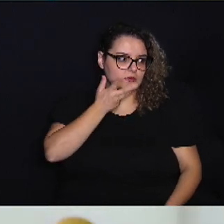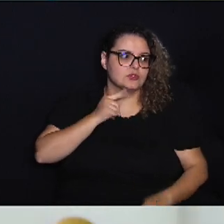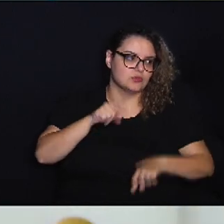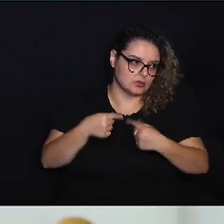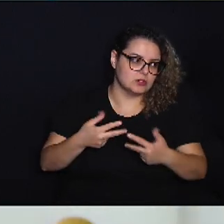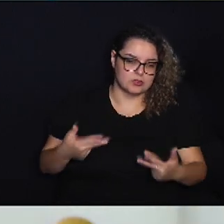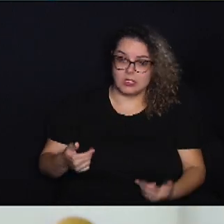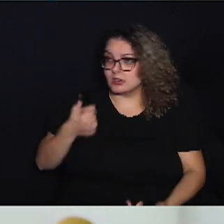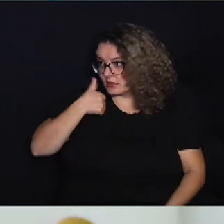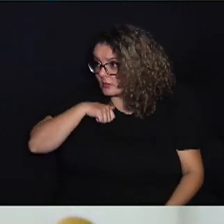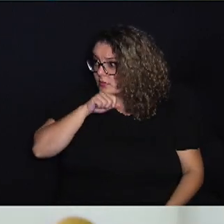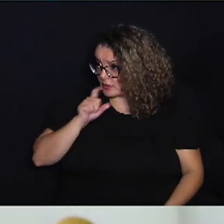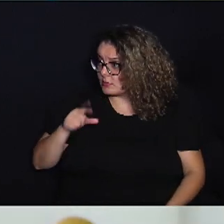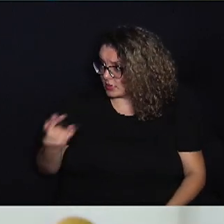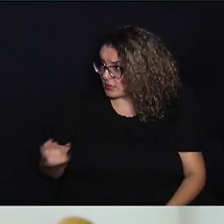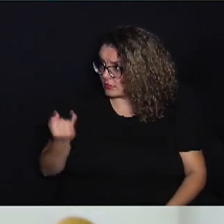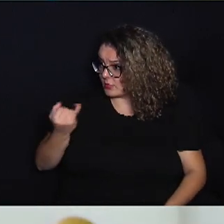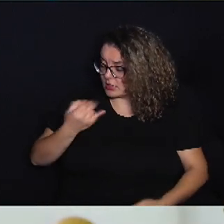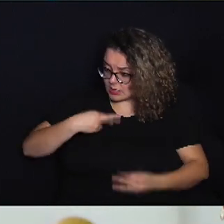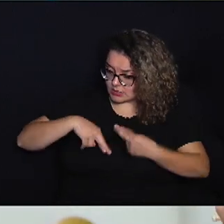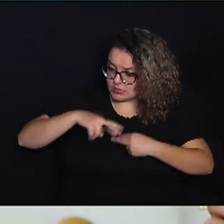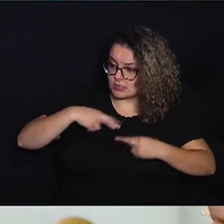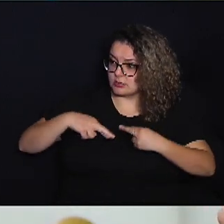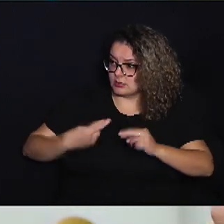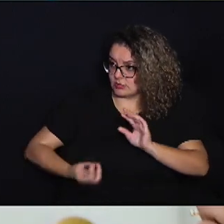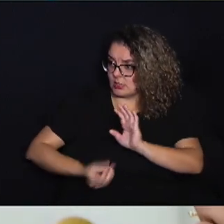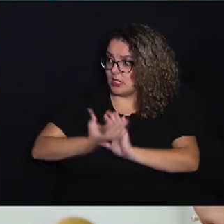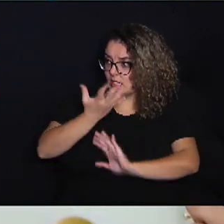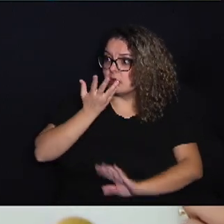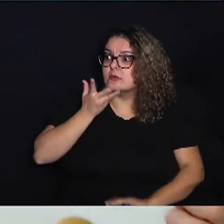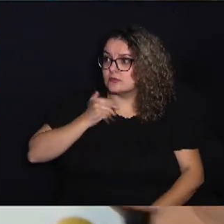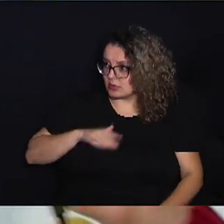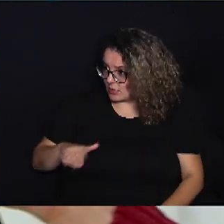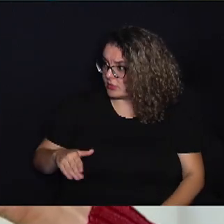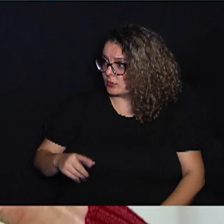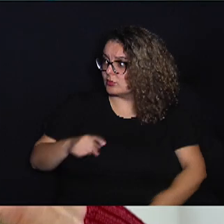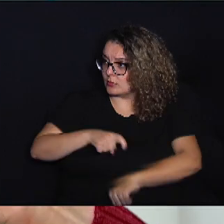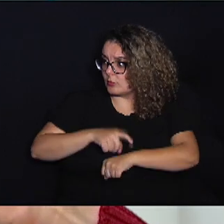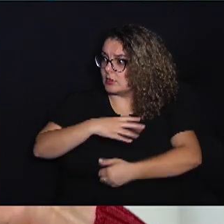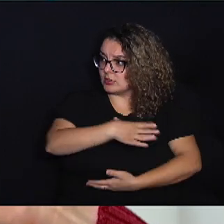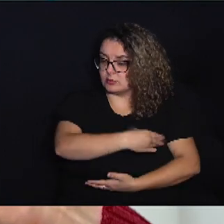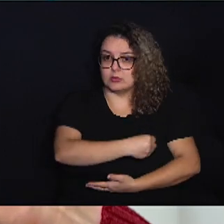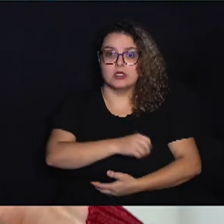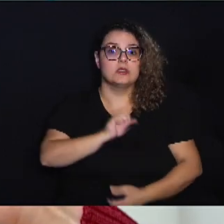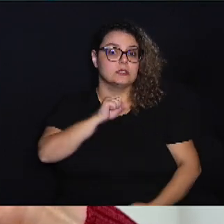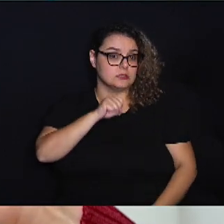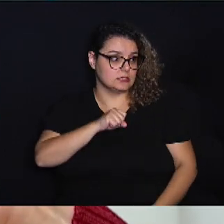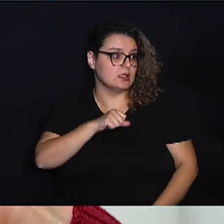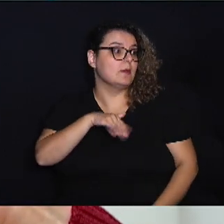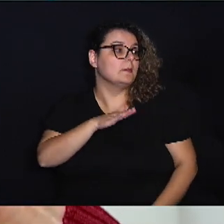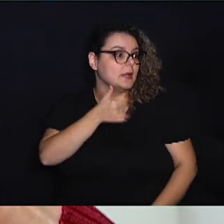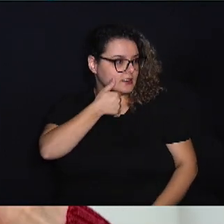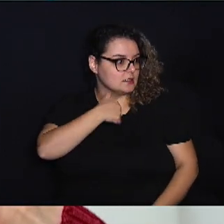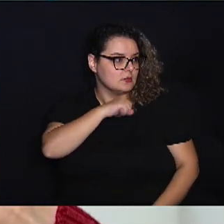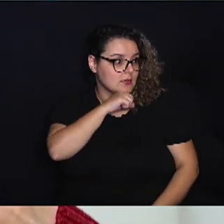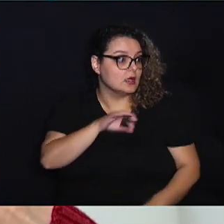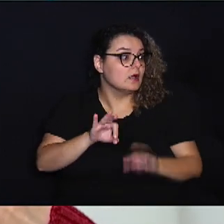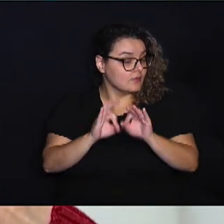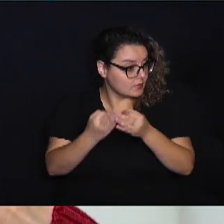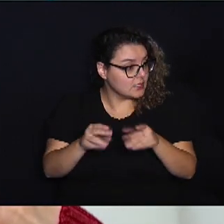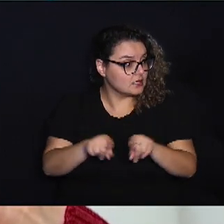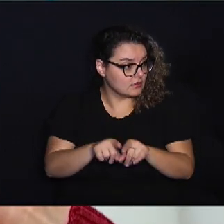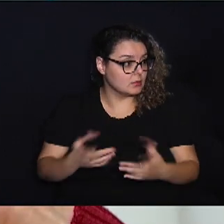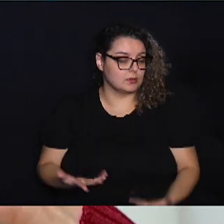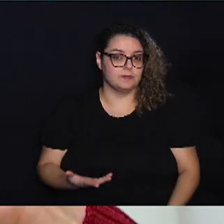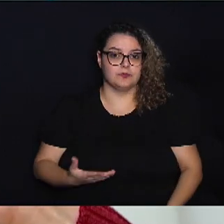mãe também é muito importante, né, esse vínculo que é criado com a criança na hora da amamentação. Além da mãe, a família, né? A amamentação a gente não